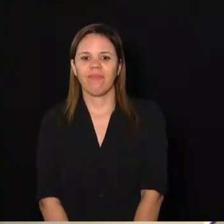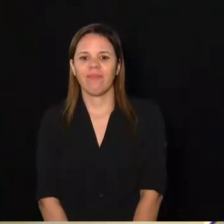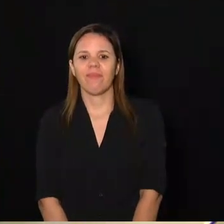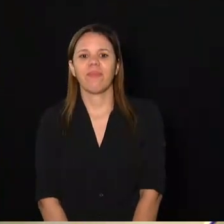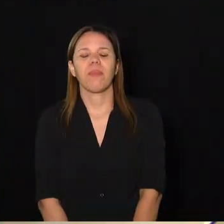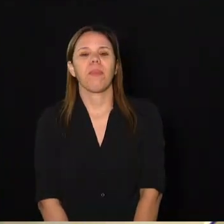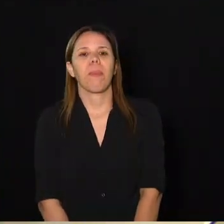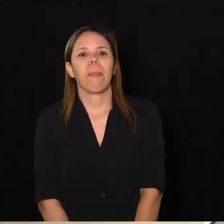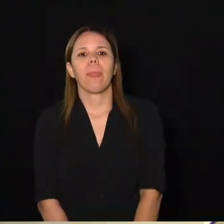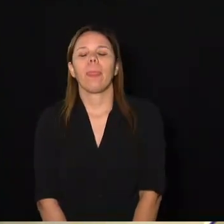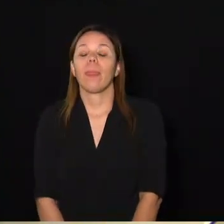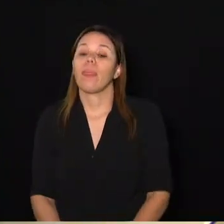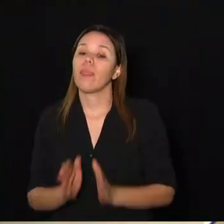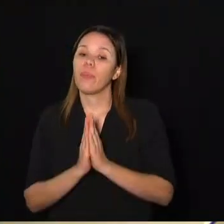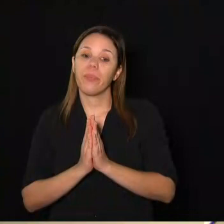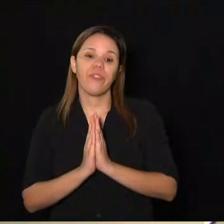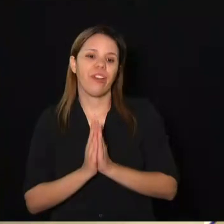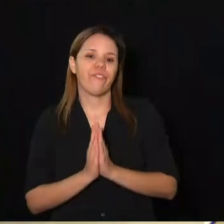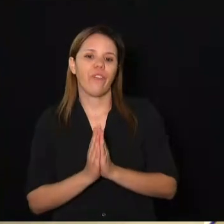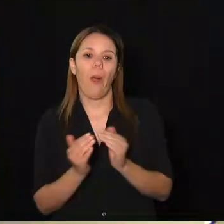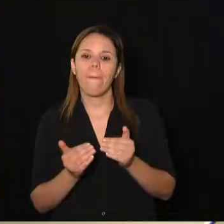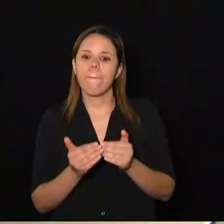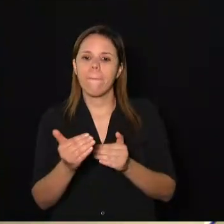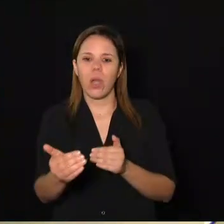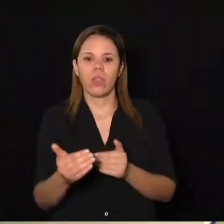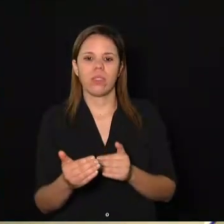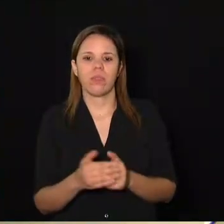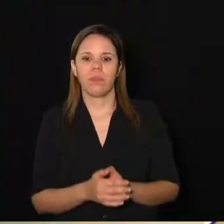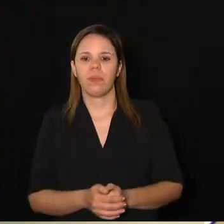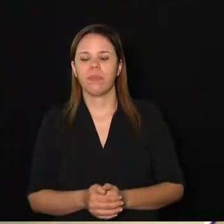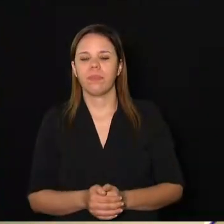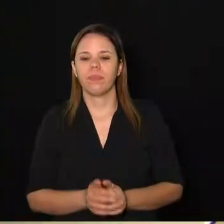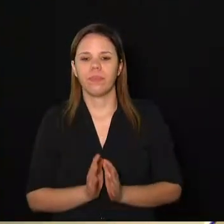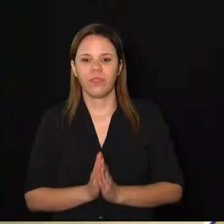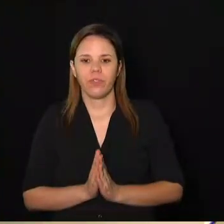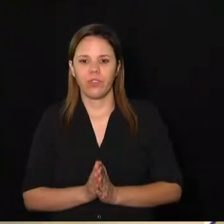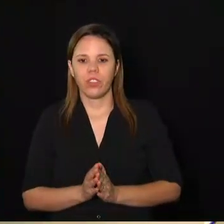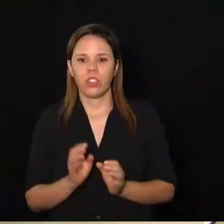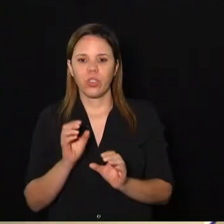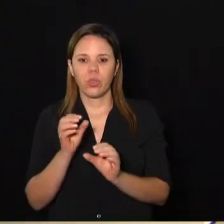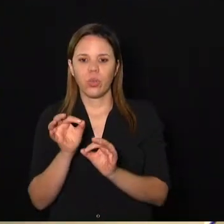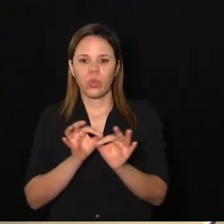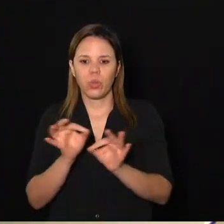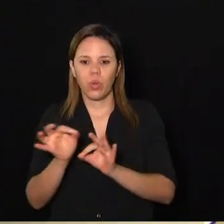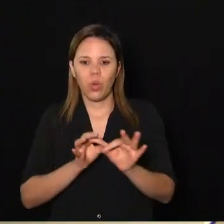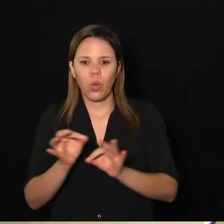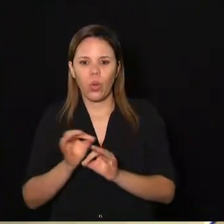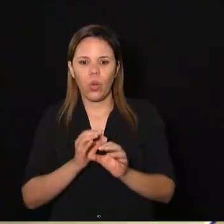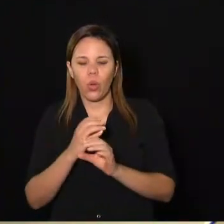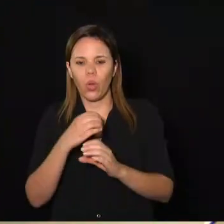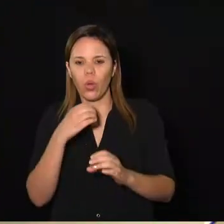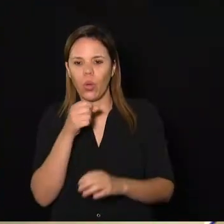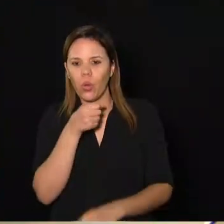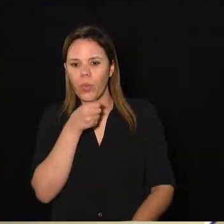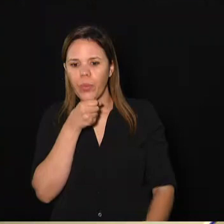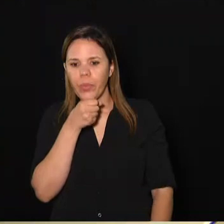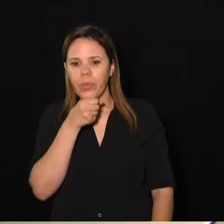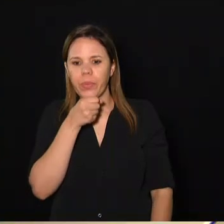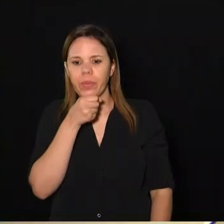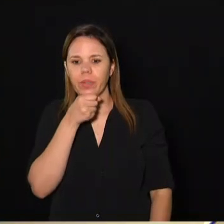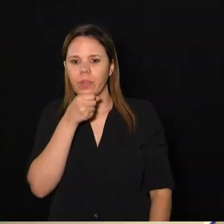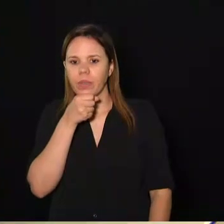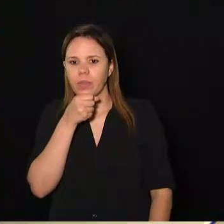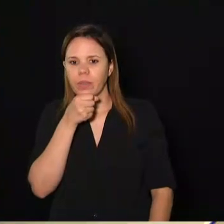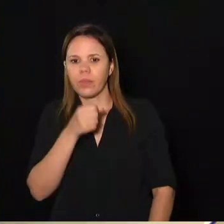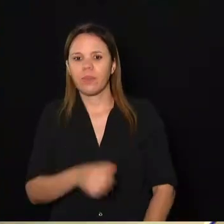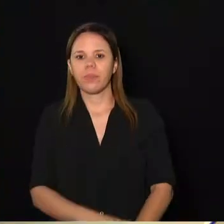por gentileza a próxima por favor arruma o microfone por gentileza o pessoal do cerimonial por